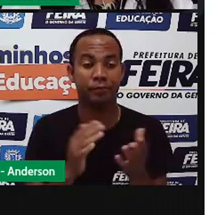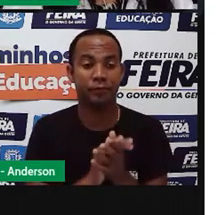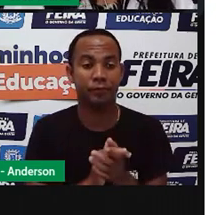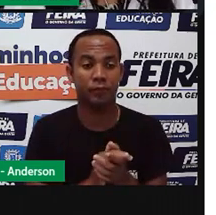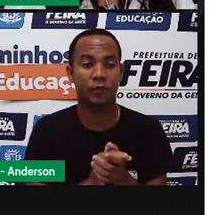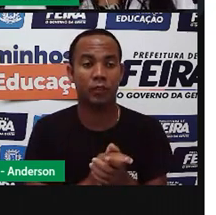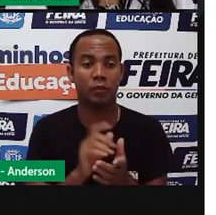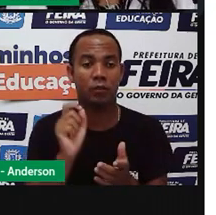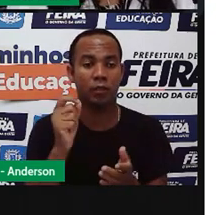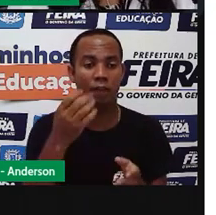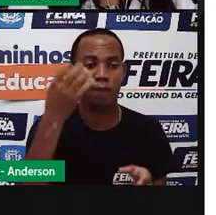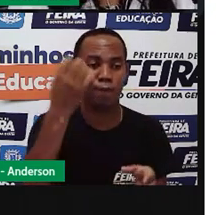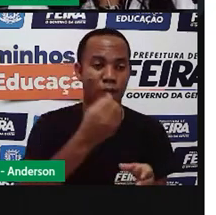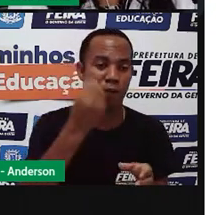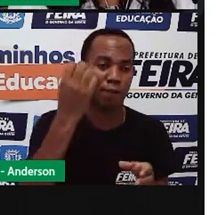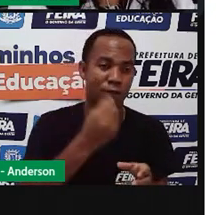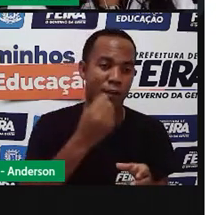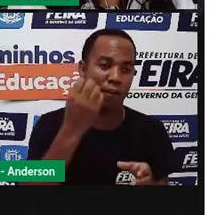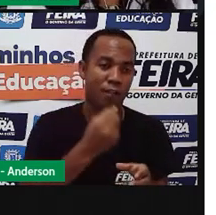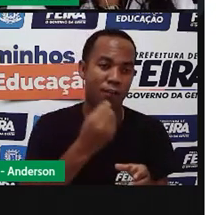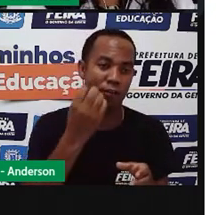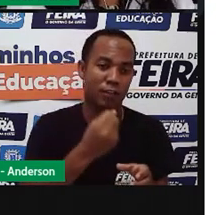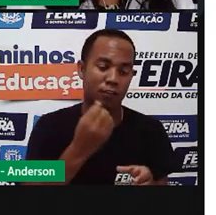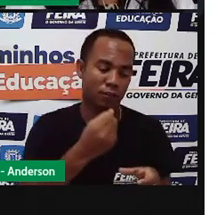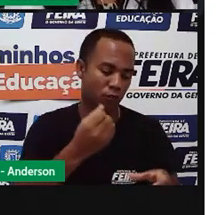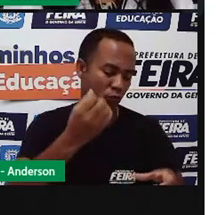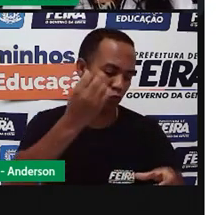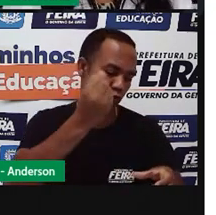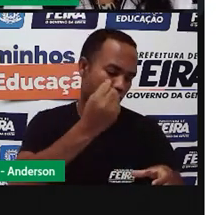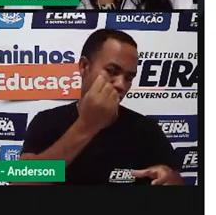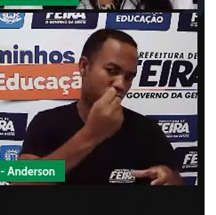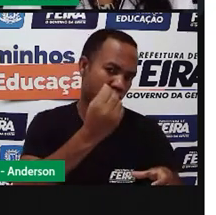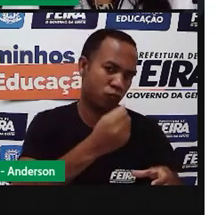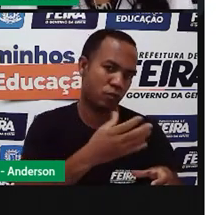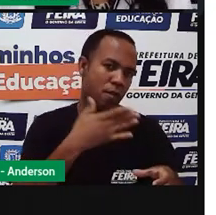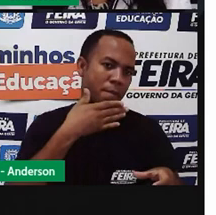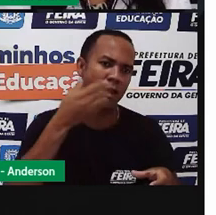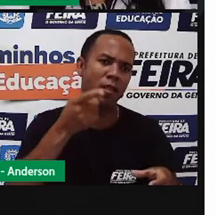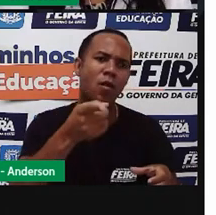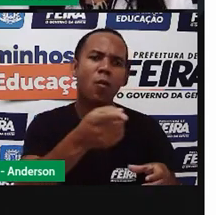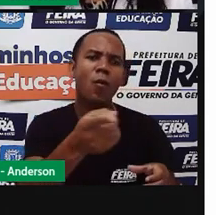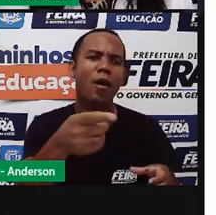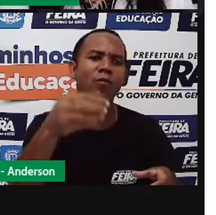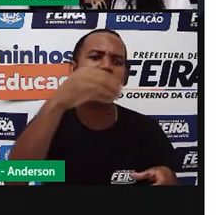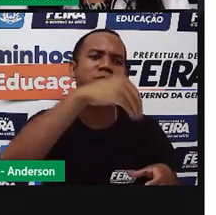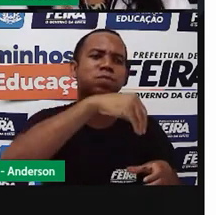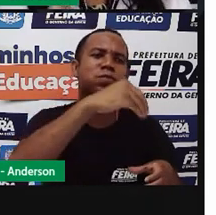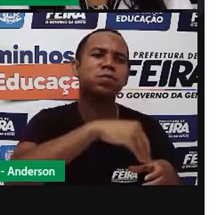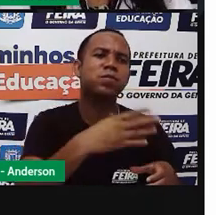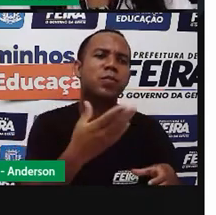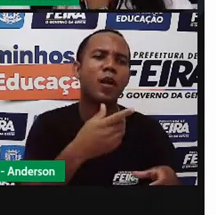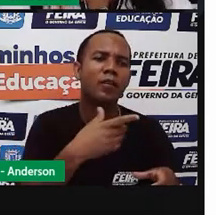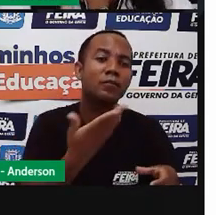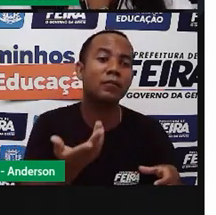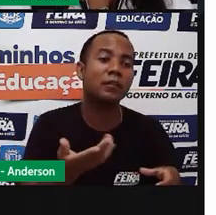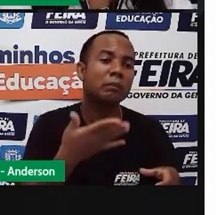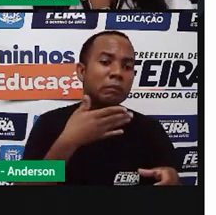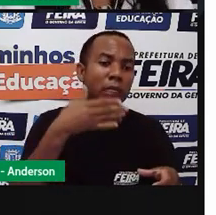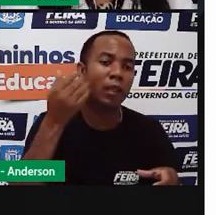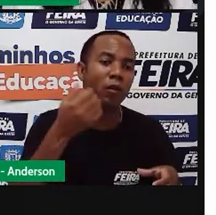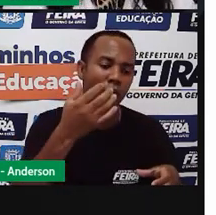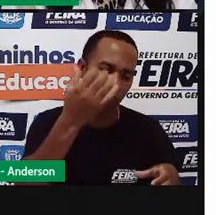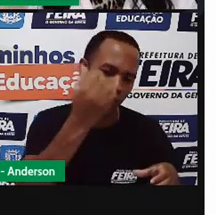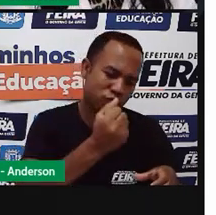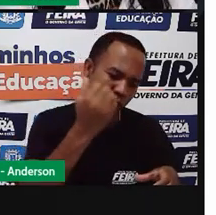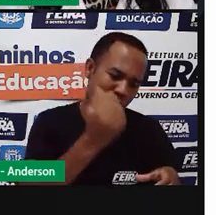para ordenhar a vaca, para retirar o leite. Em qual desses baldes você acha que seu Tomás